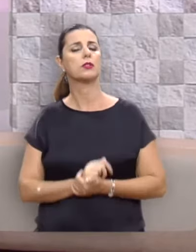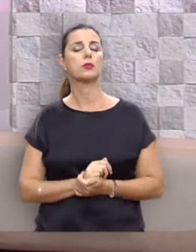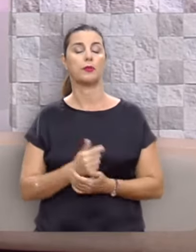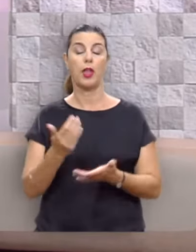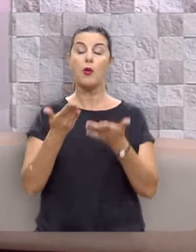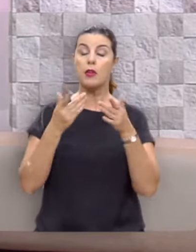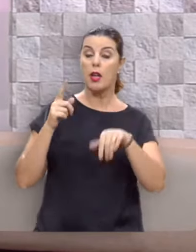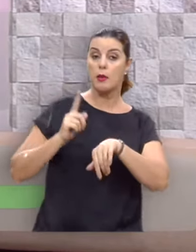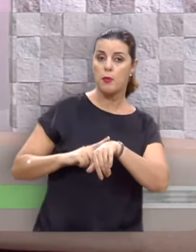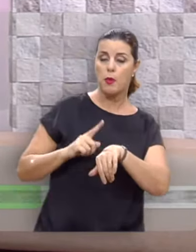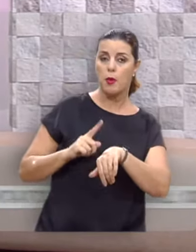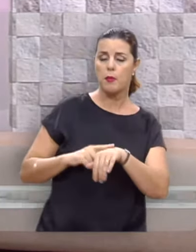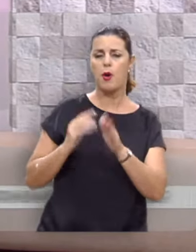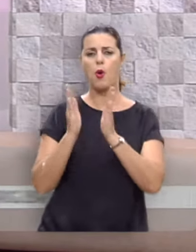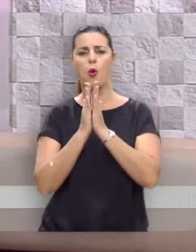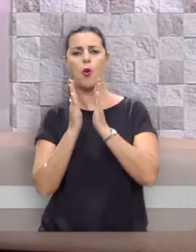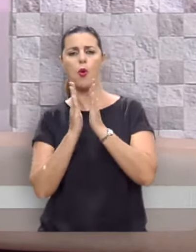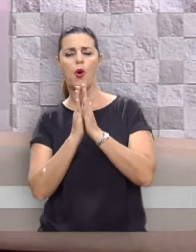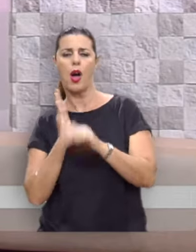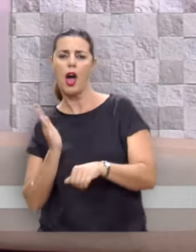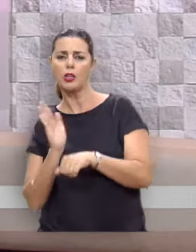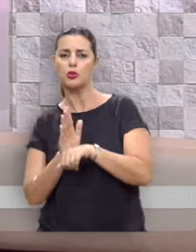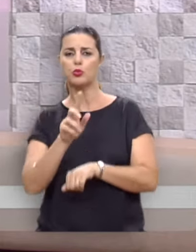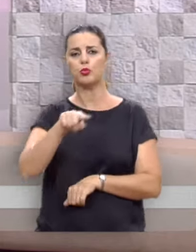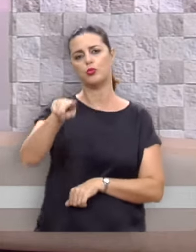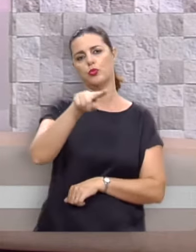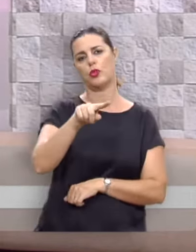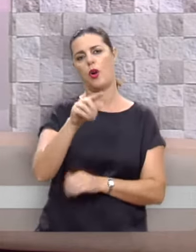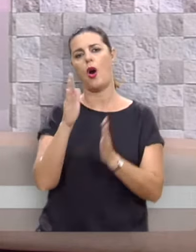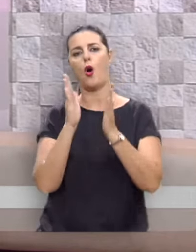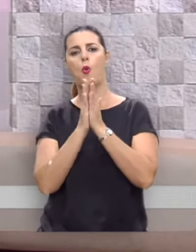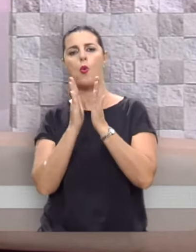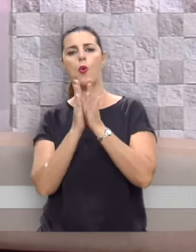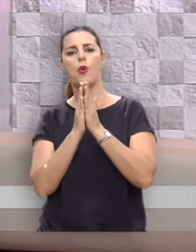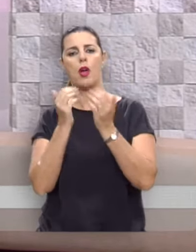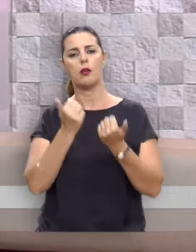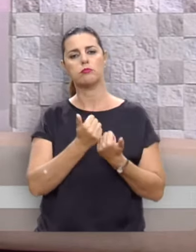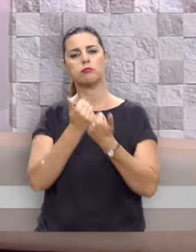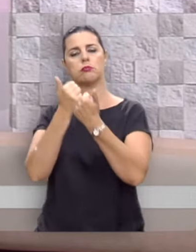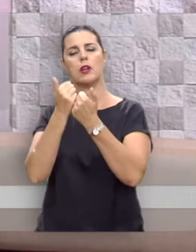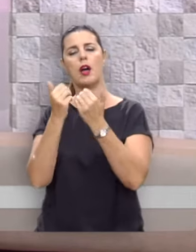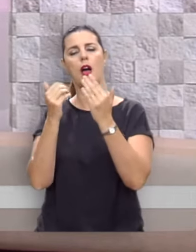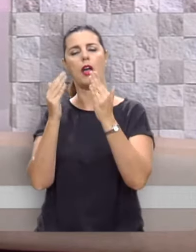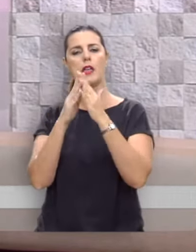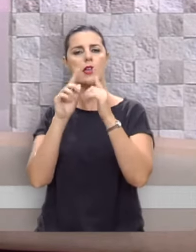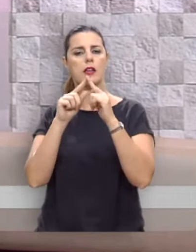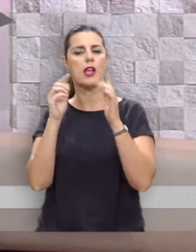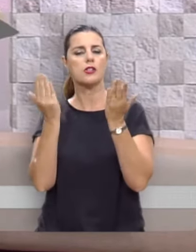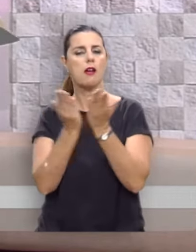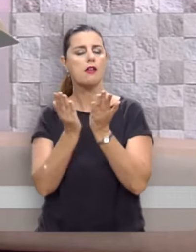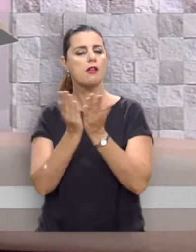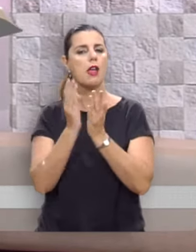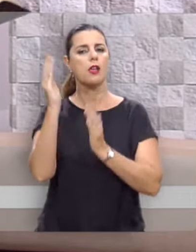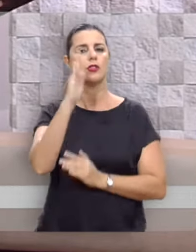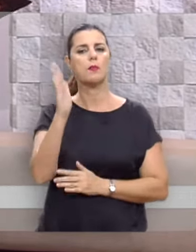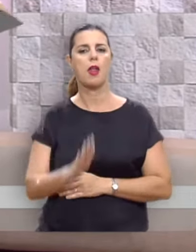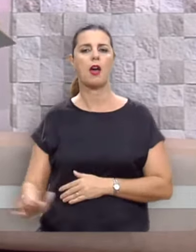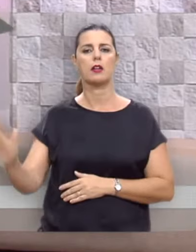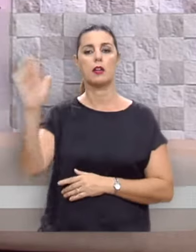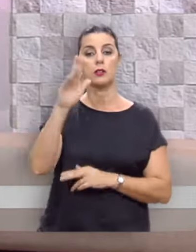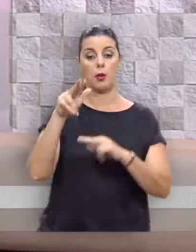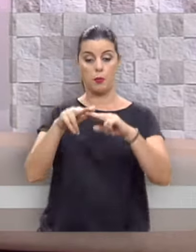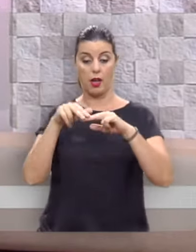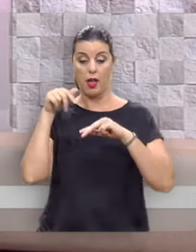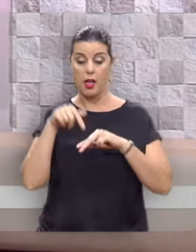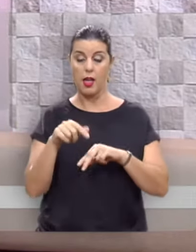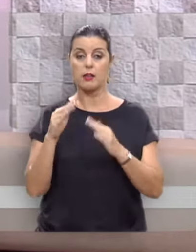quero, nesse momento, orar em seu favor, orar em favor da Igreja Evangélica Brasileira, para que esta igreja, no poder